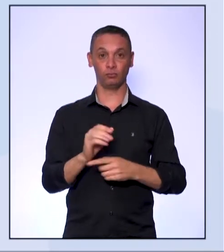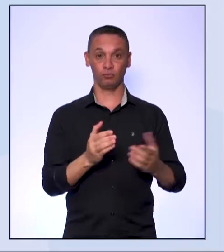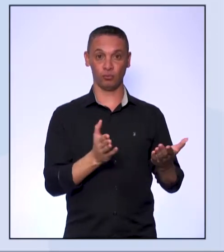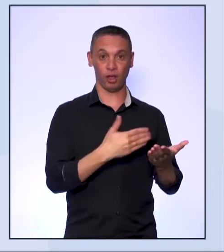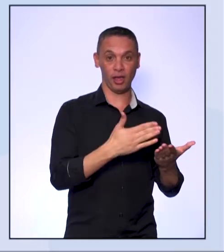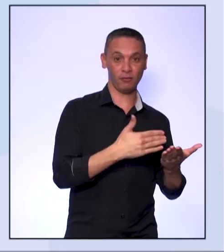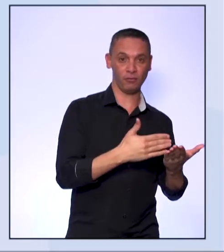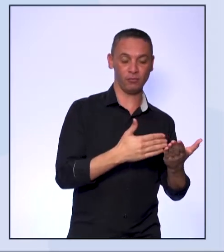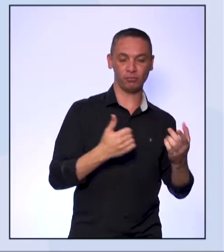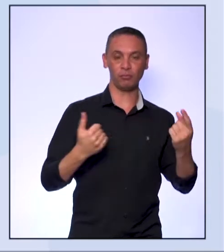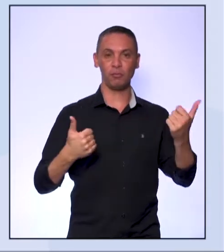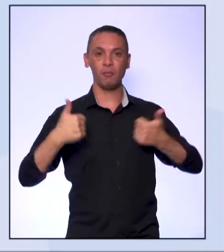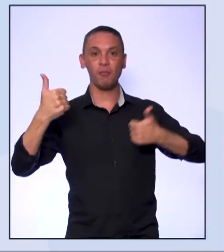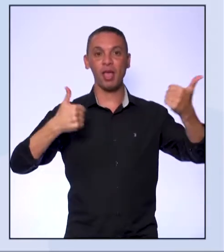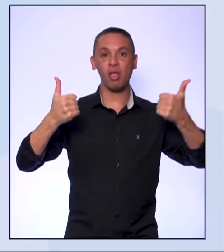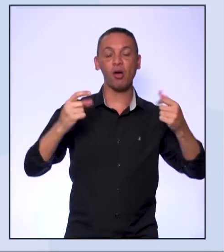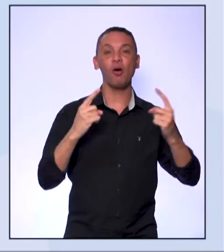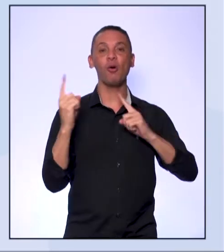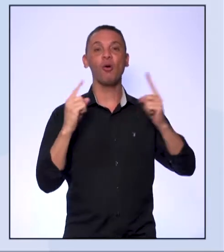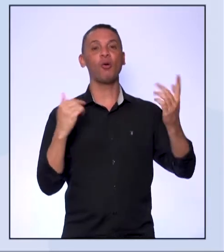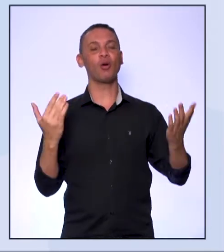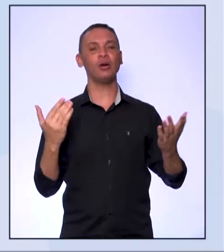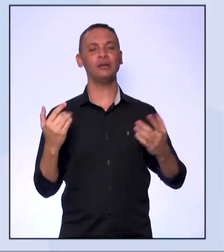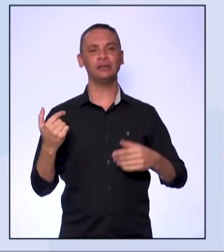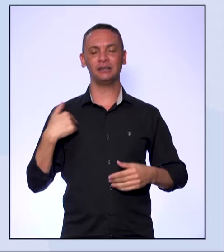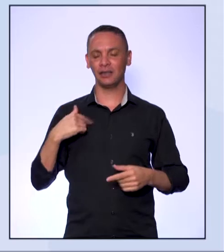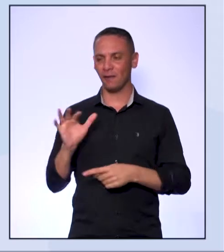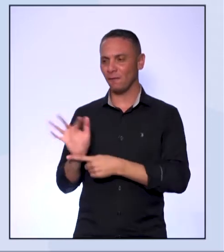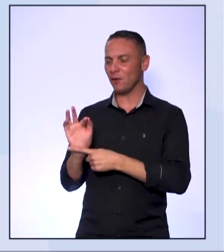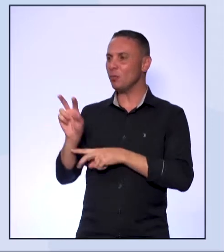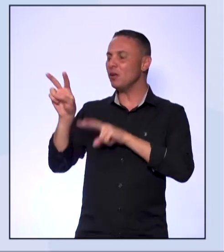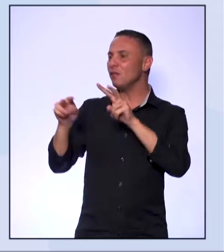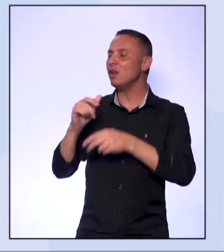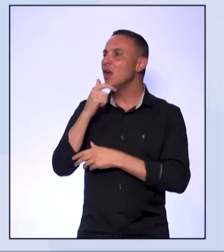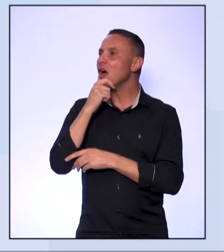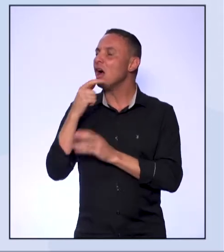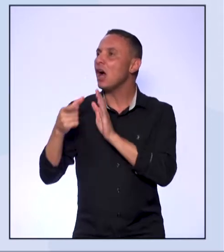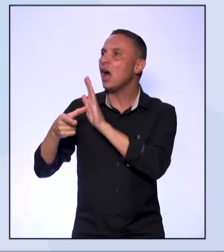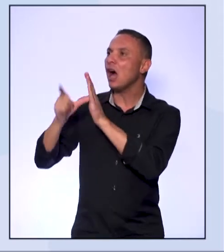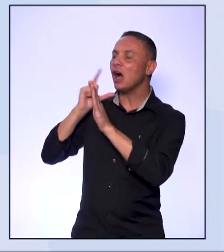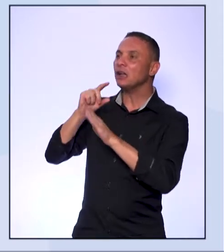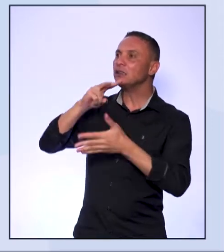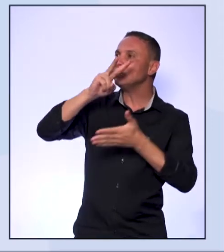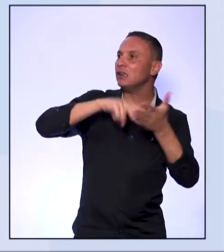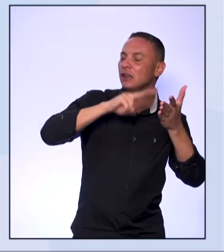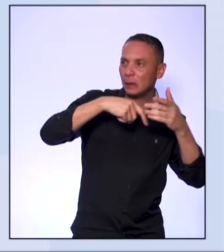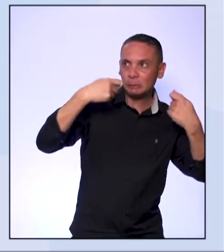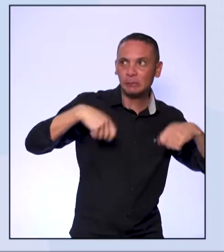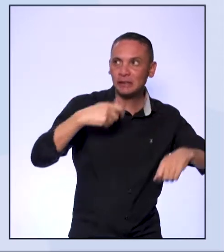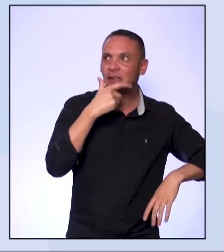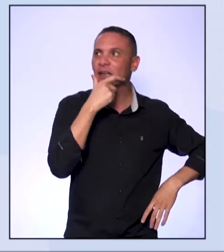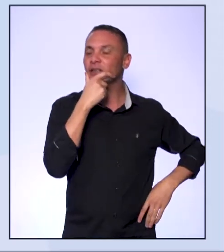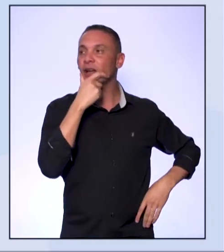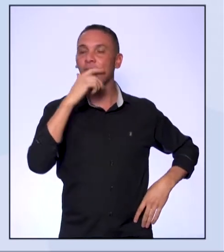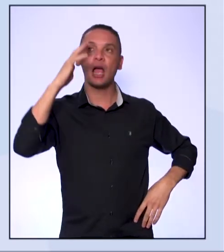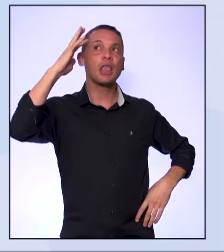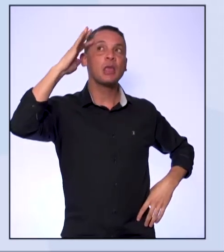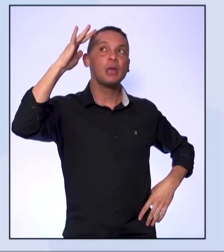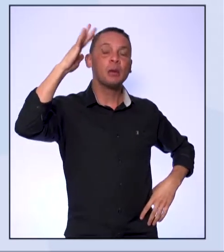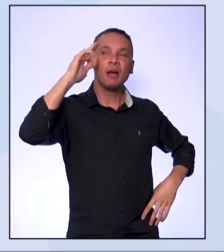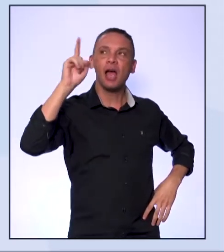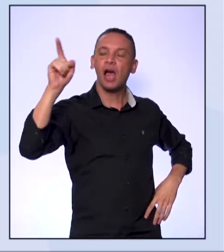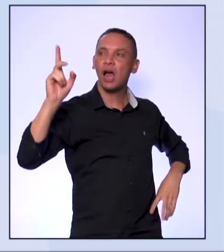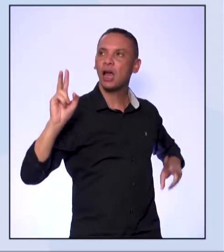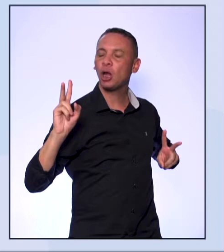vê o filme e às vezes fala assim, nossa, eu deveria ter lido o livro antes, porque eu não imaginei dessa forma. Ou eu imaginei dessa forma